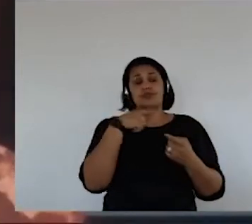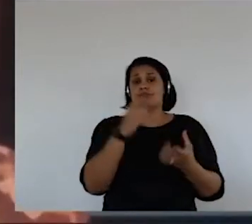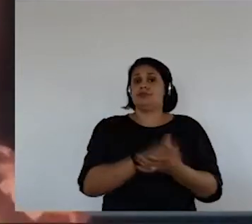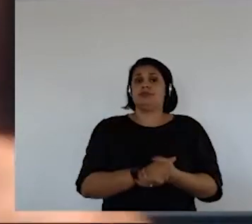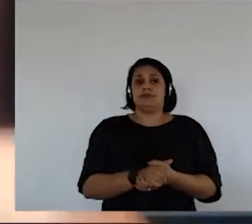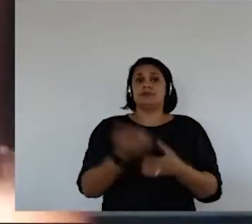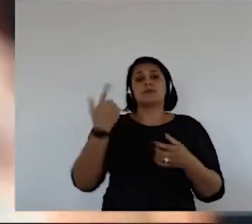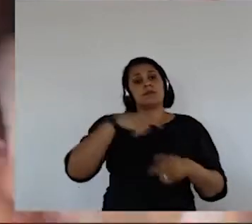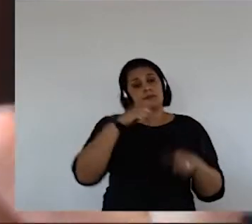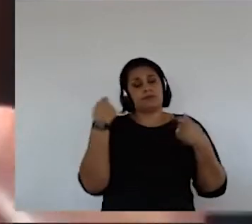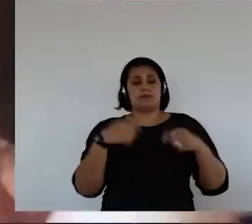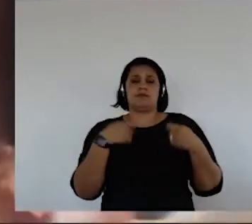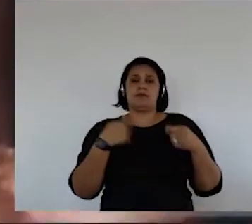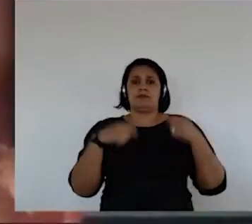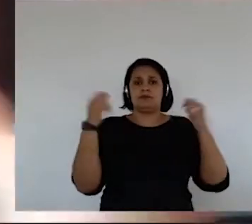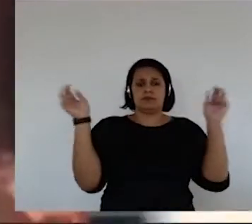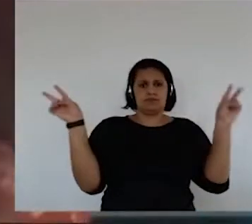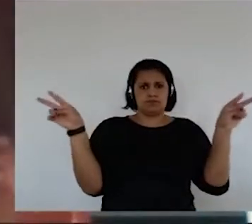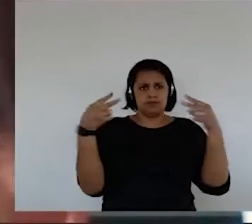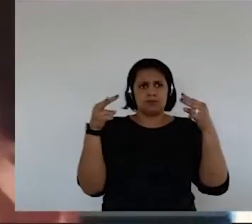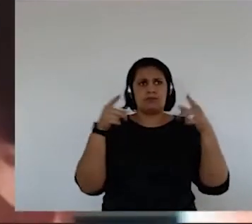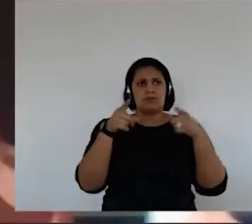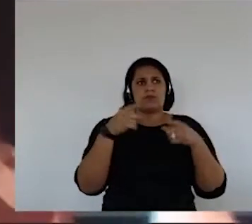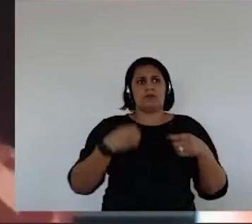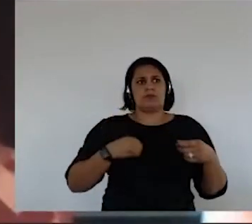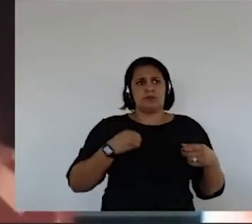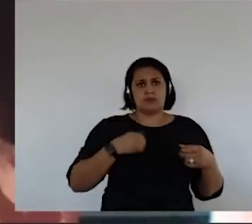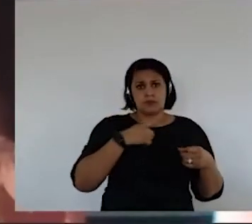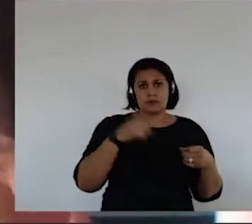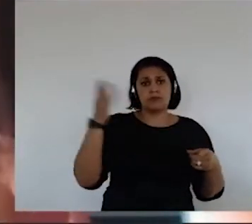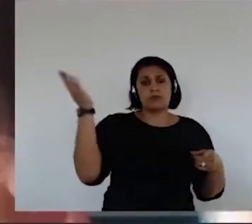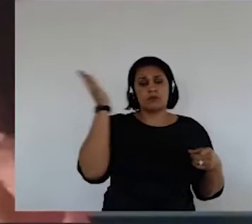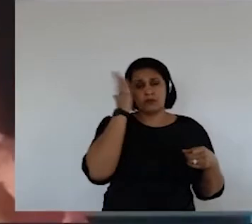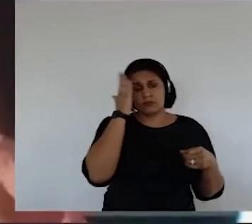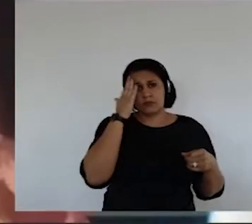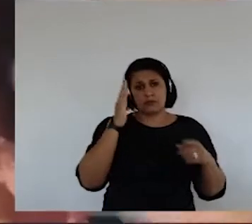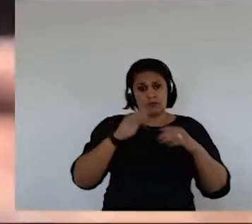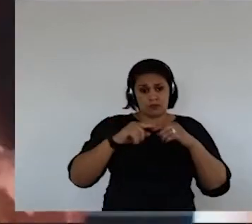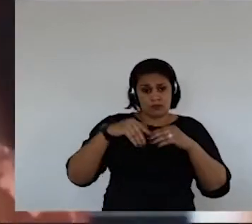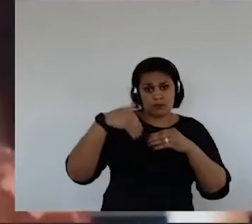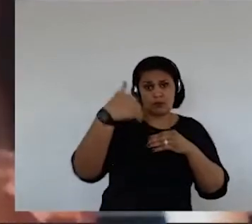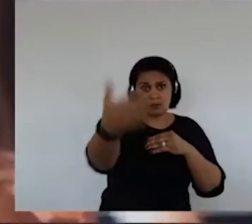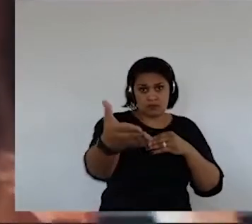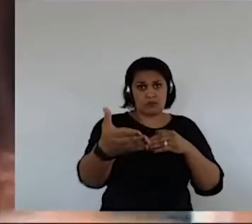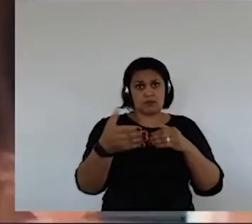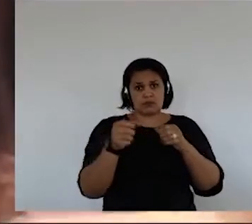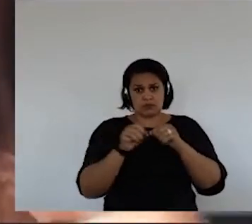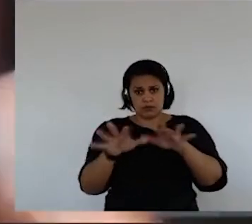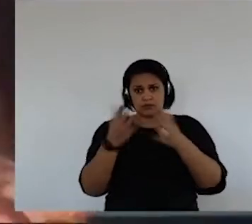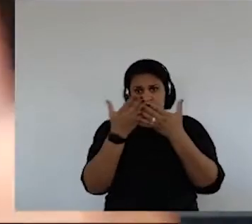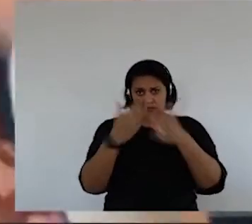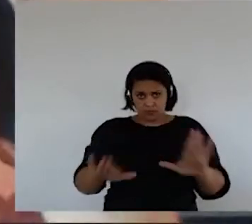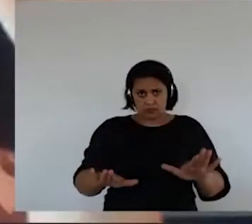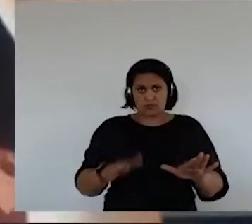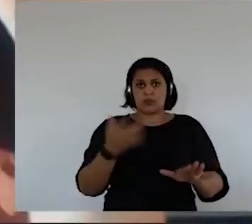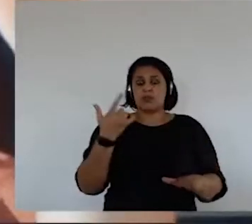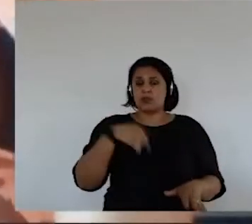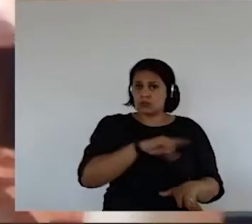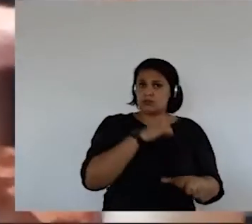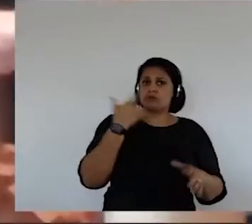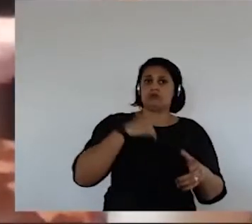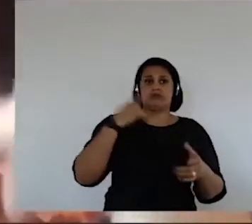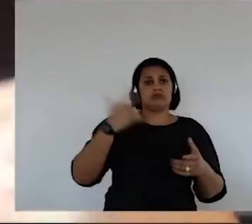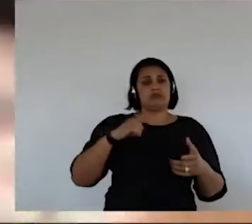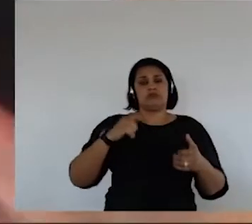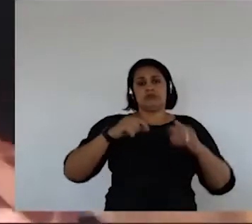que a gente possa, ao final, quando tudo isso passar, porque assim a gente espera, a gente não tenha efetivamente mais